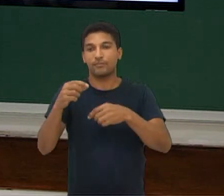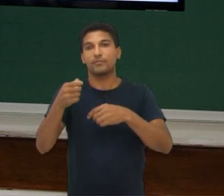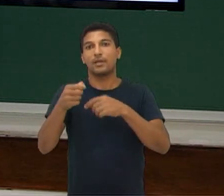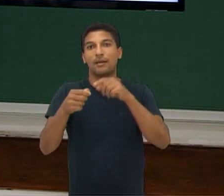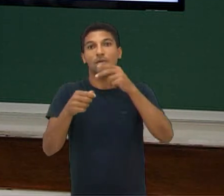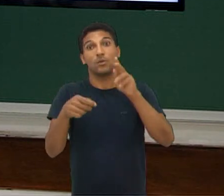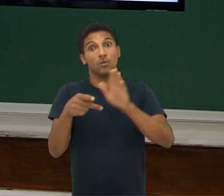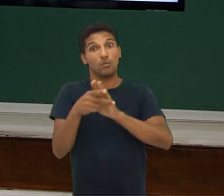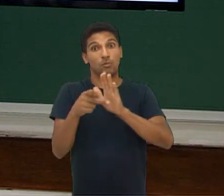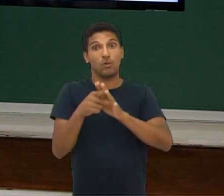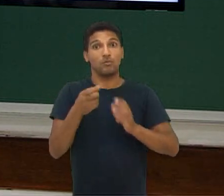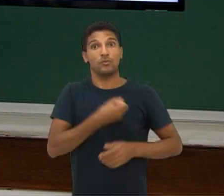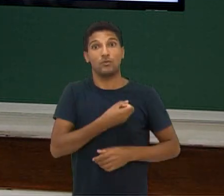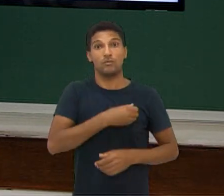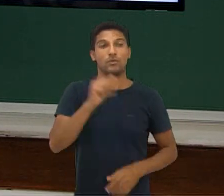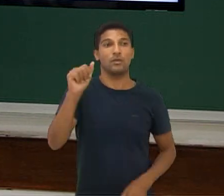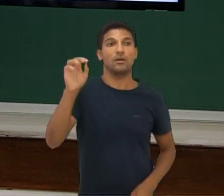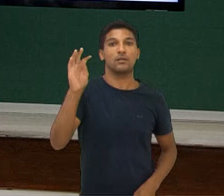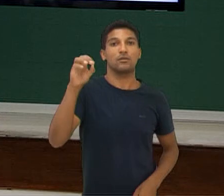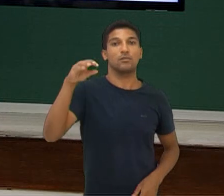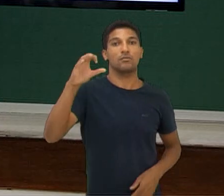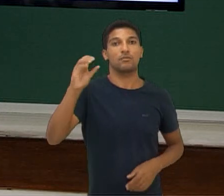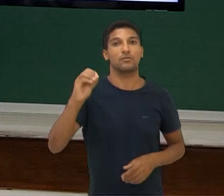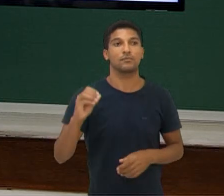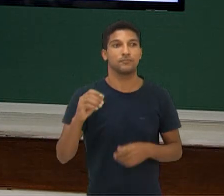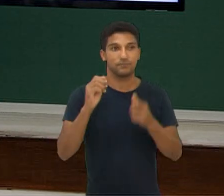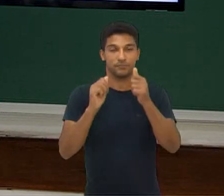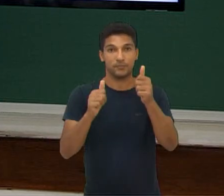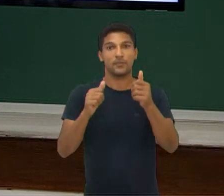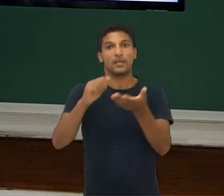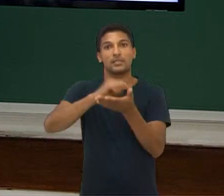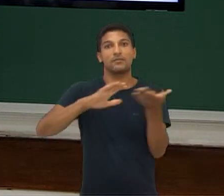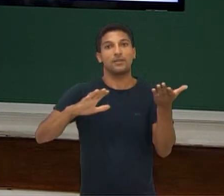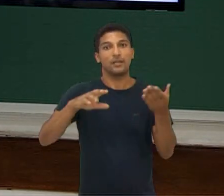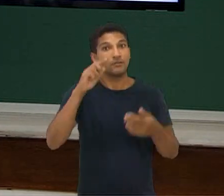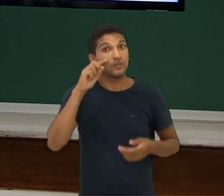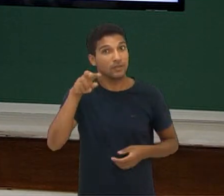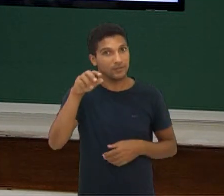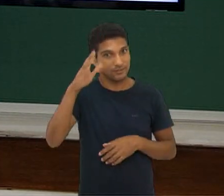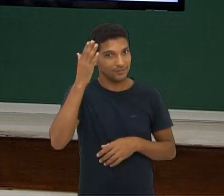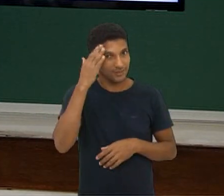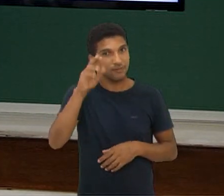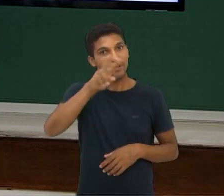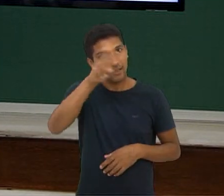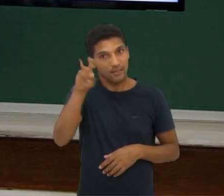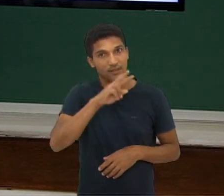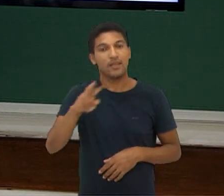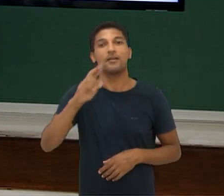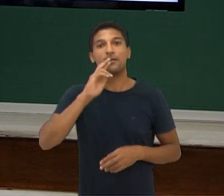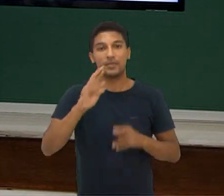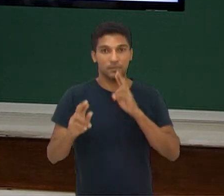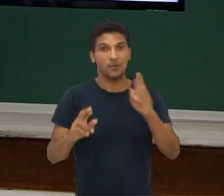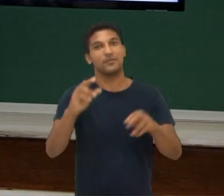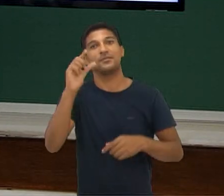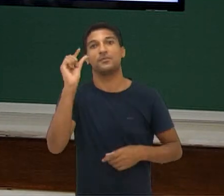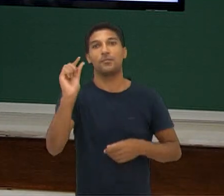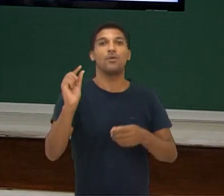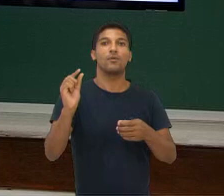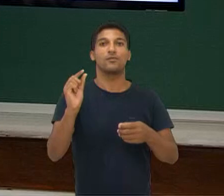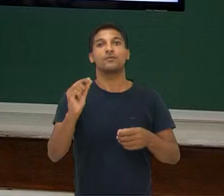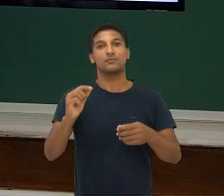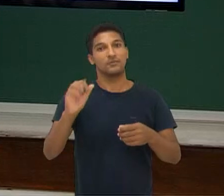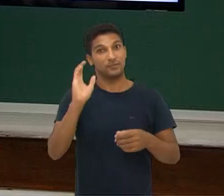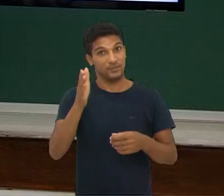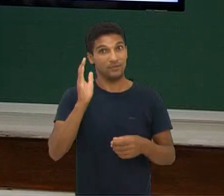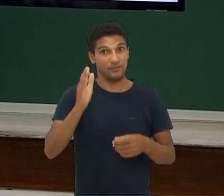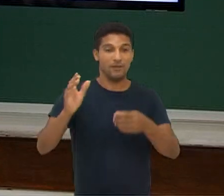atômico. Beleza? Tranquilo? Próximo exercício na tela, você já sabe, né? faz aí rapidinho que já já eu